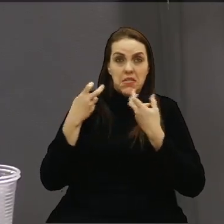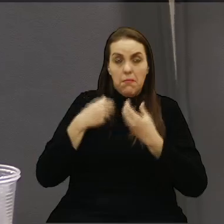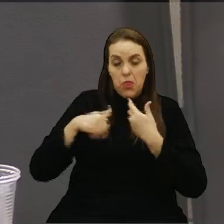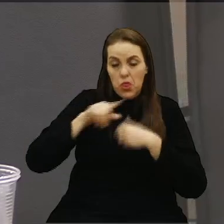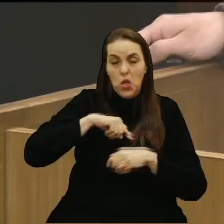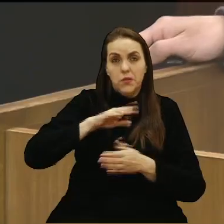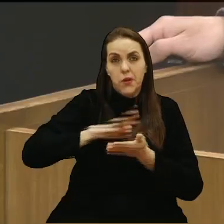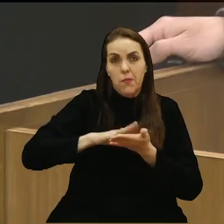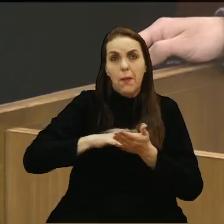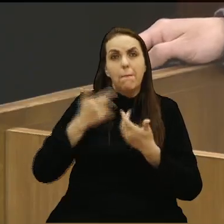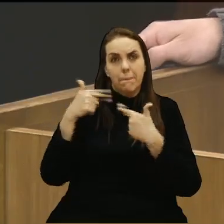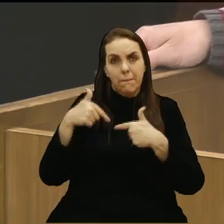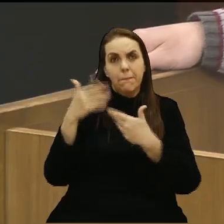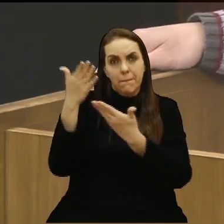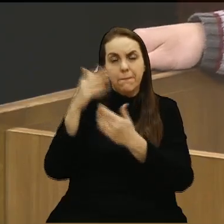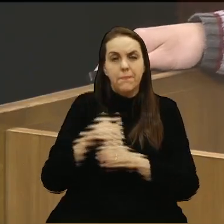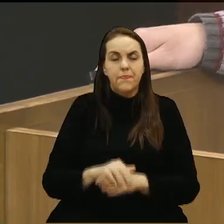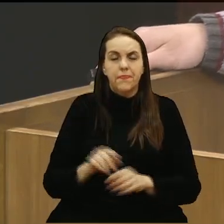cobrar.